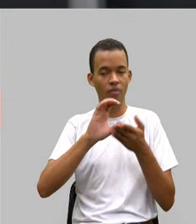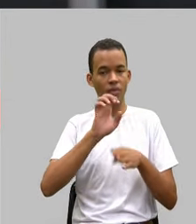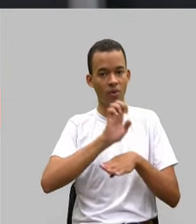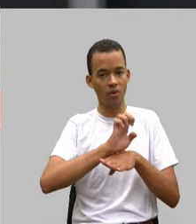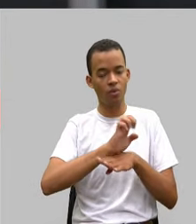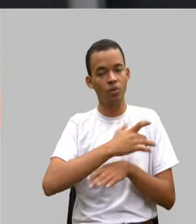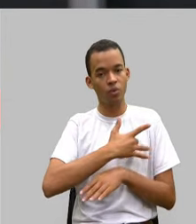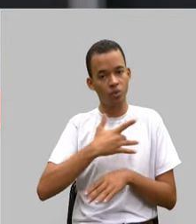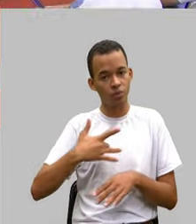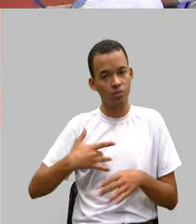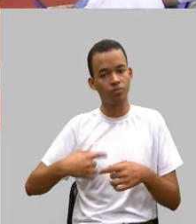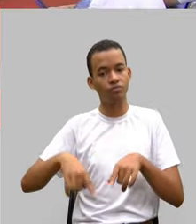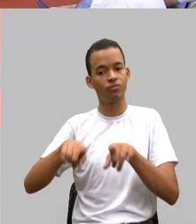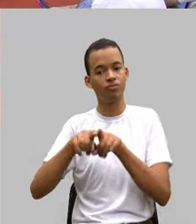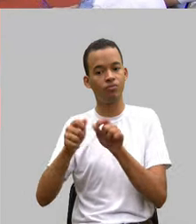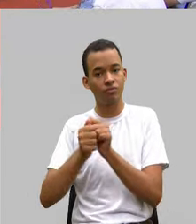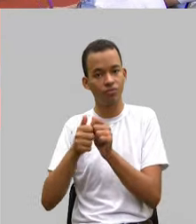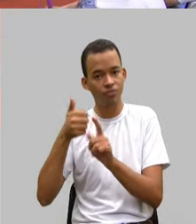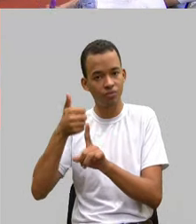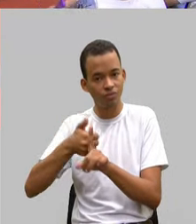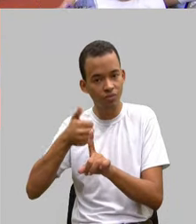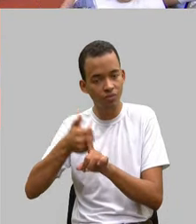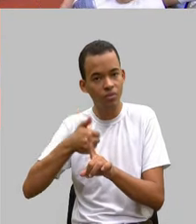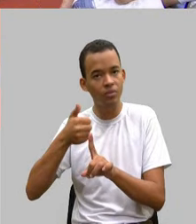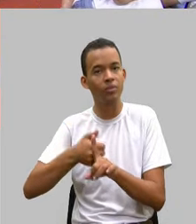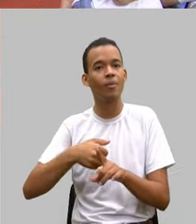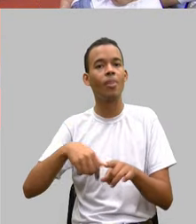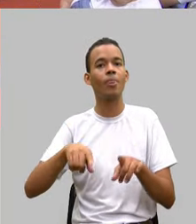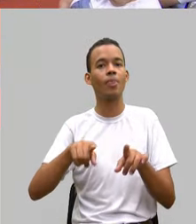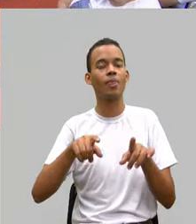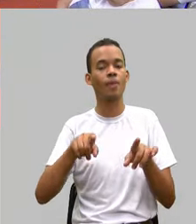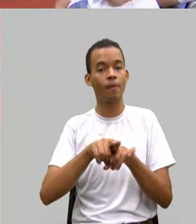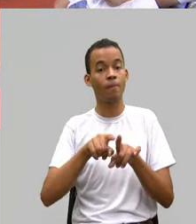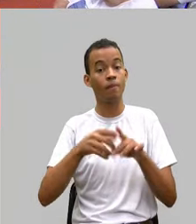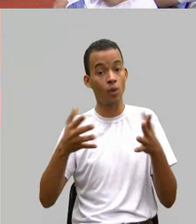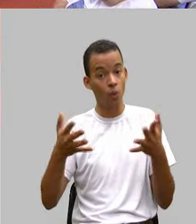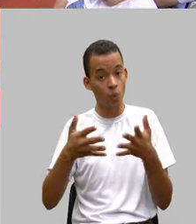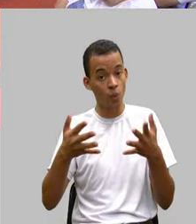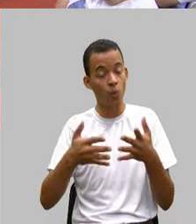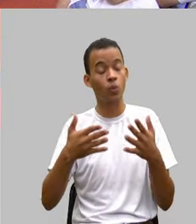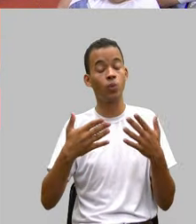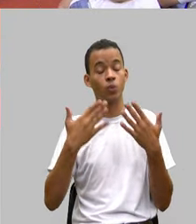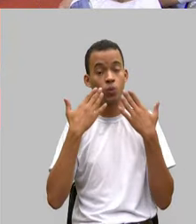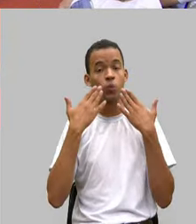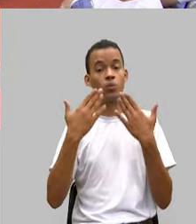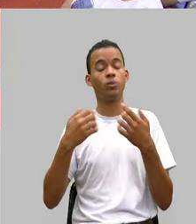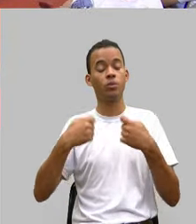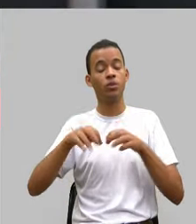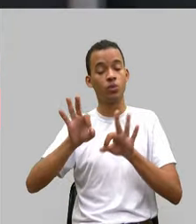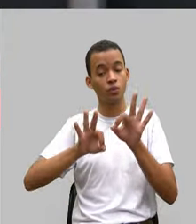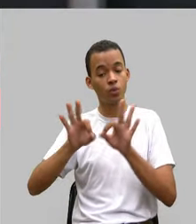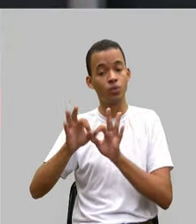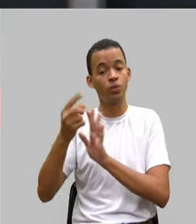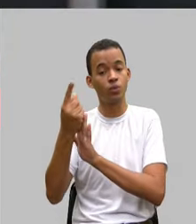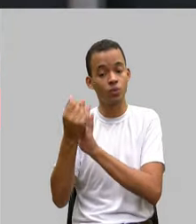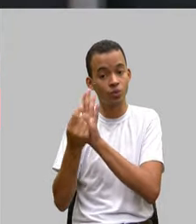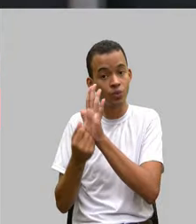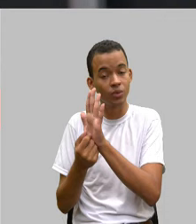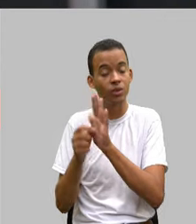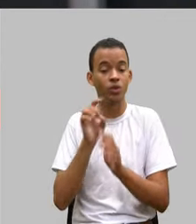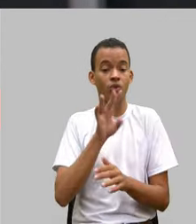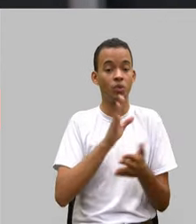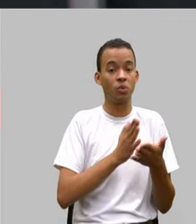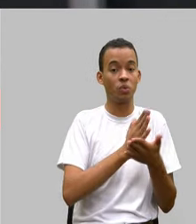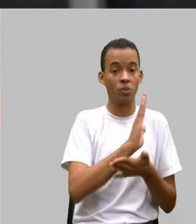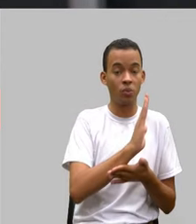que a gente consiga provar que hoje né Eh e garantir né que também tem orçamento porque não adianta a gente aprovar alguma coisa e não